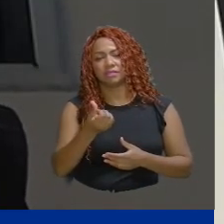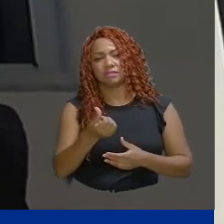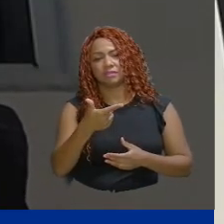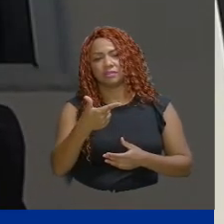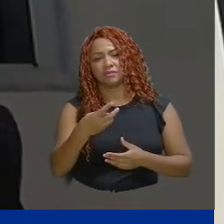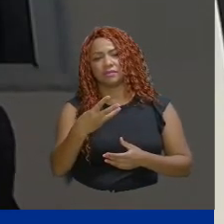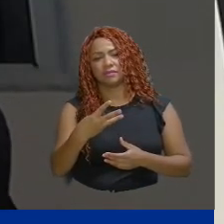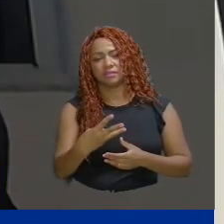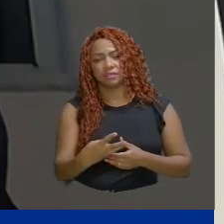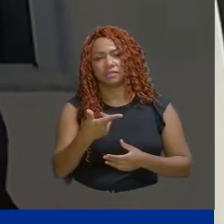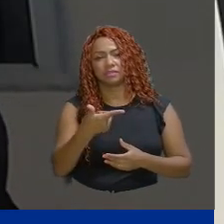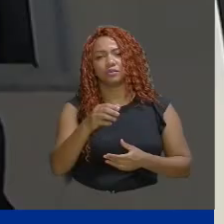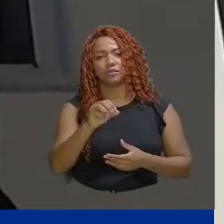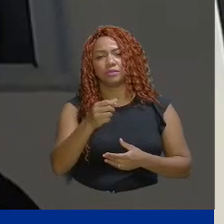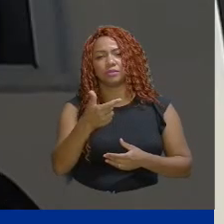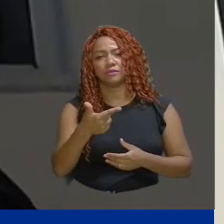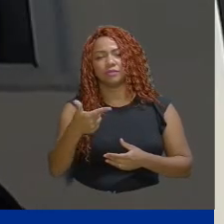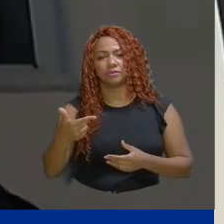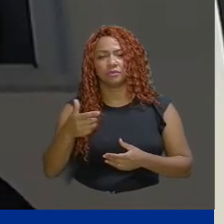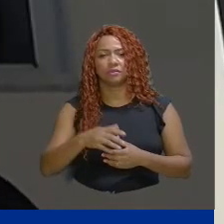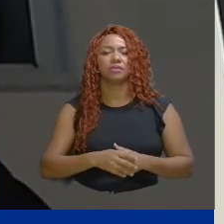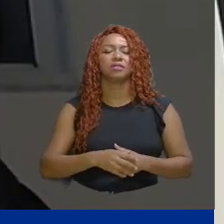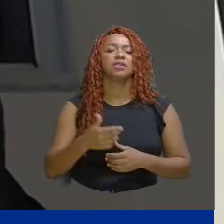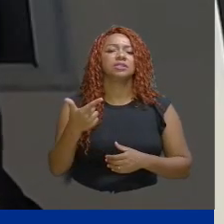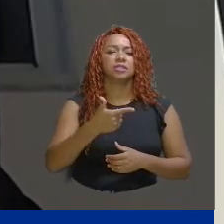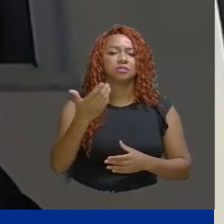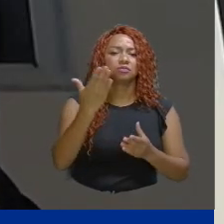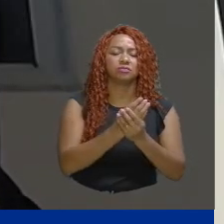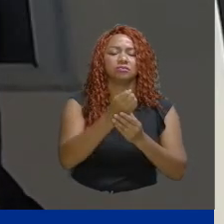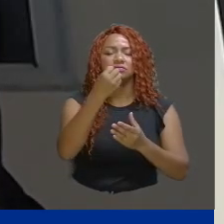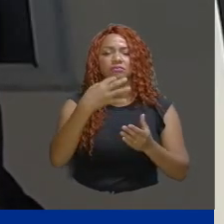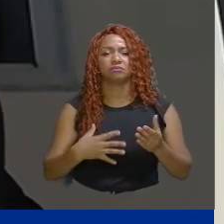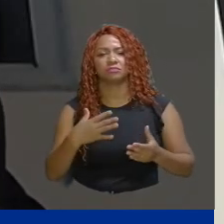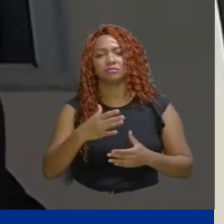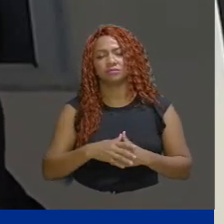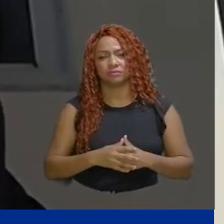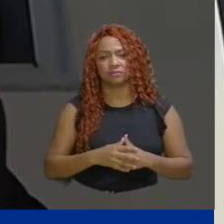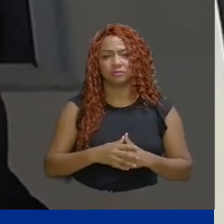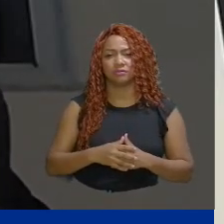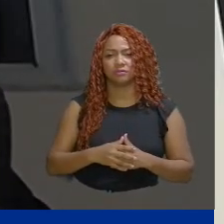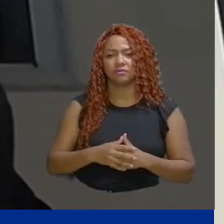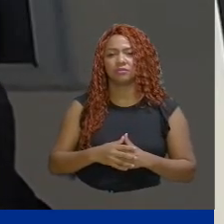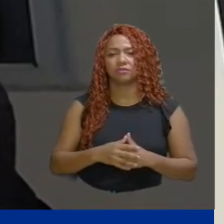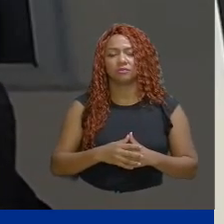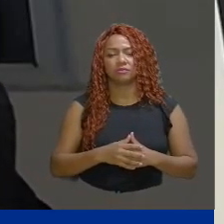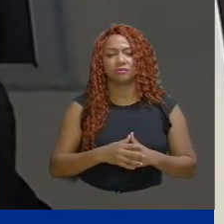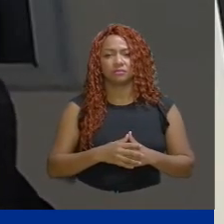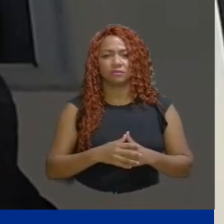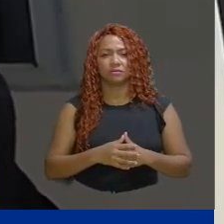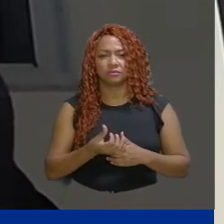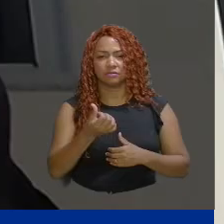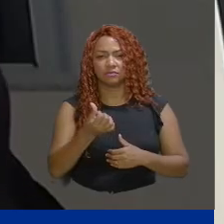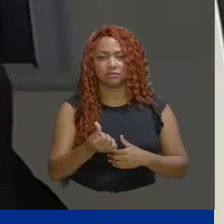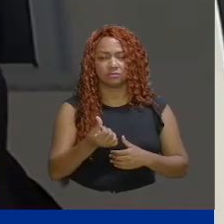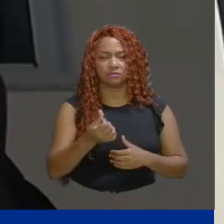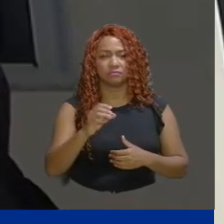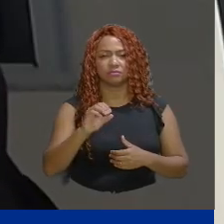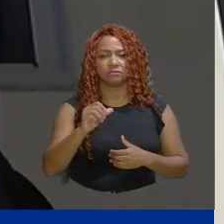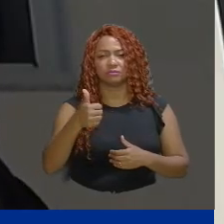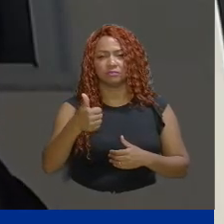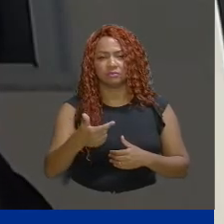601.623 de 2022, e o segundo embargo de declaração é o